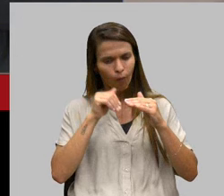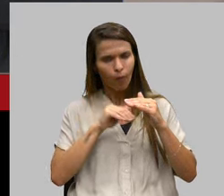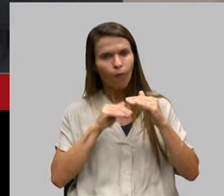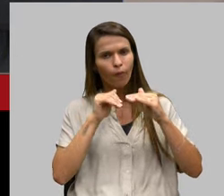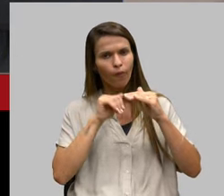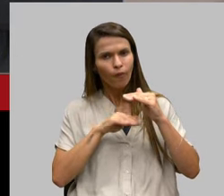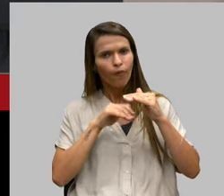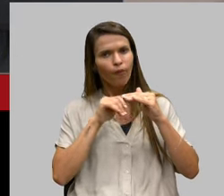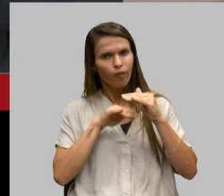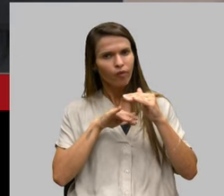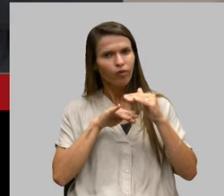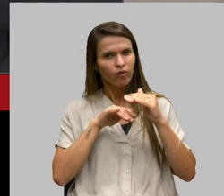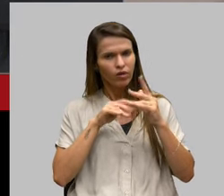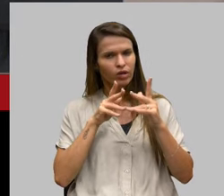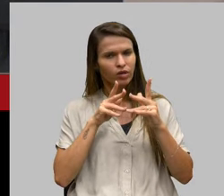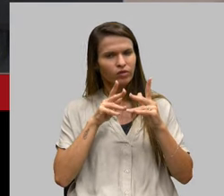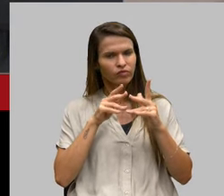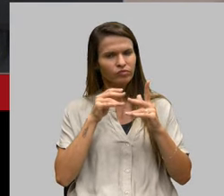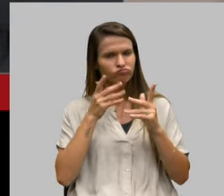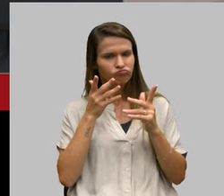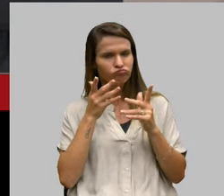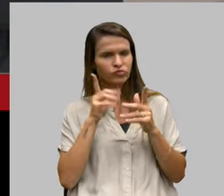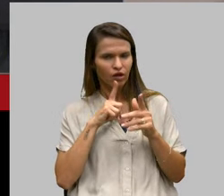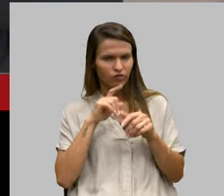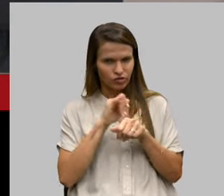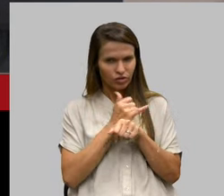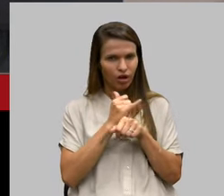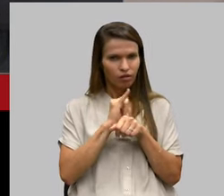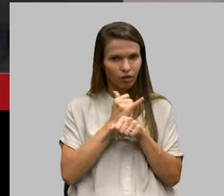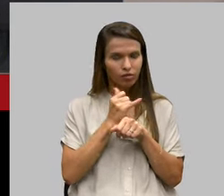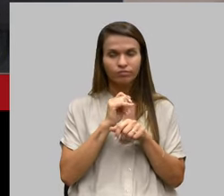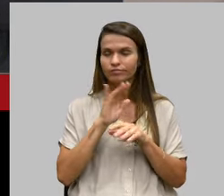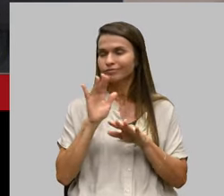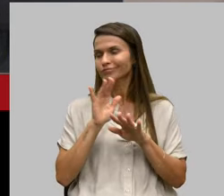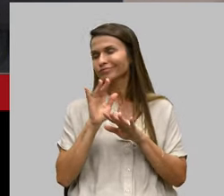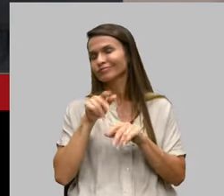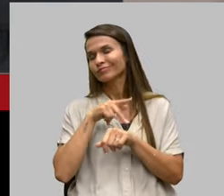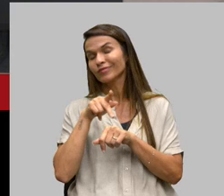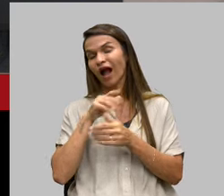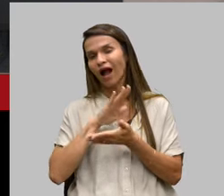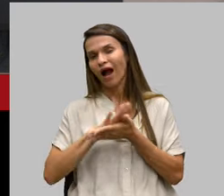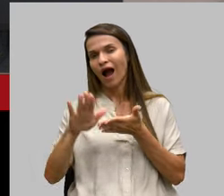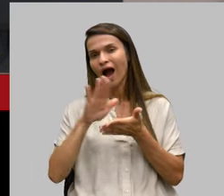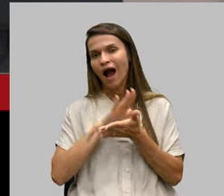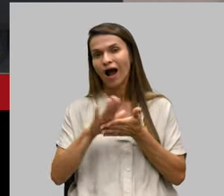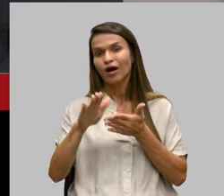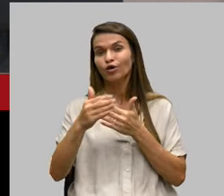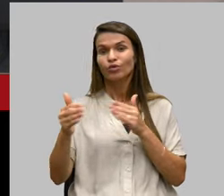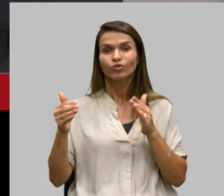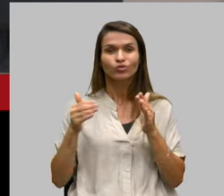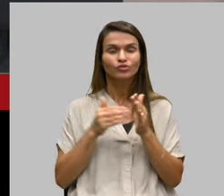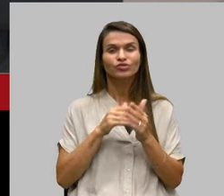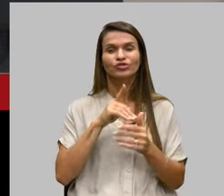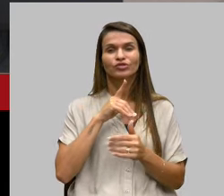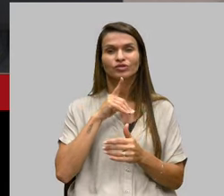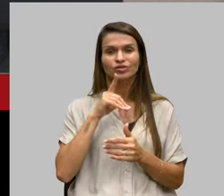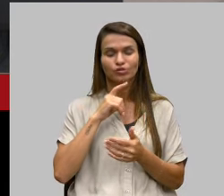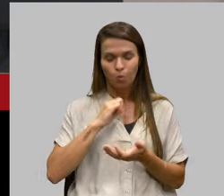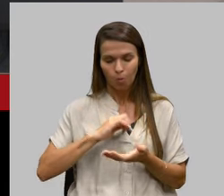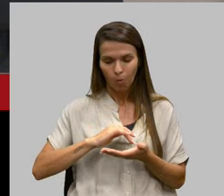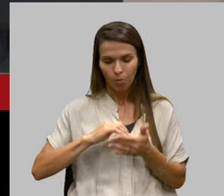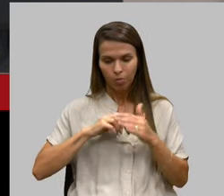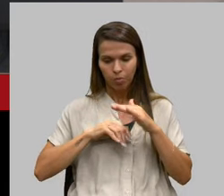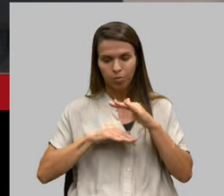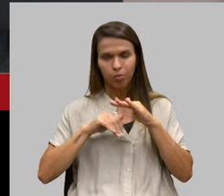previdente não o país gastou tudo o que tinha de excesso e não